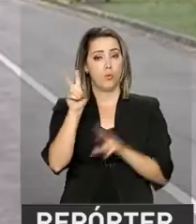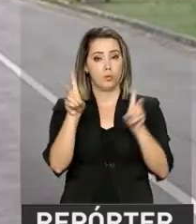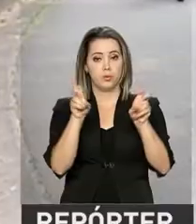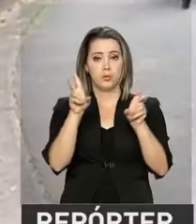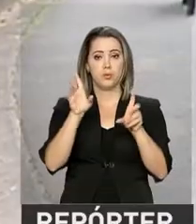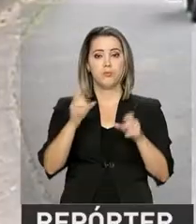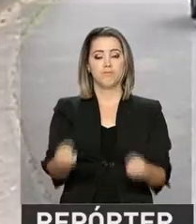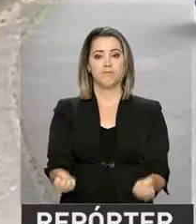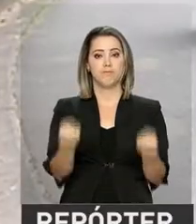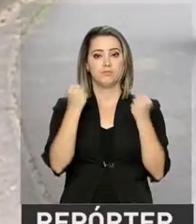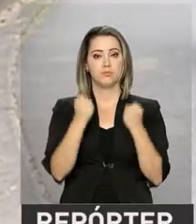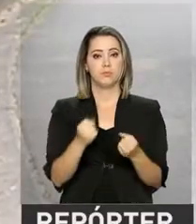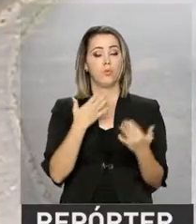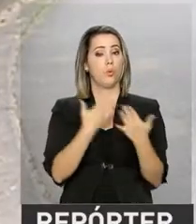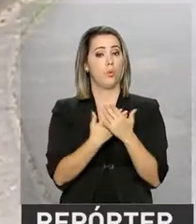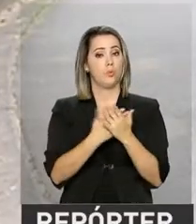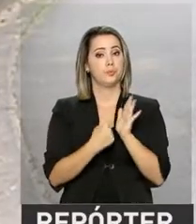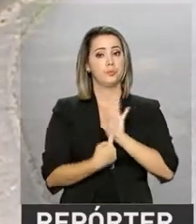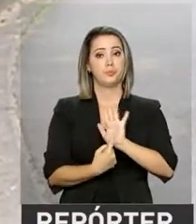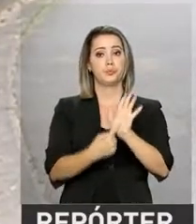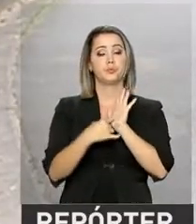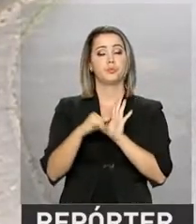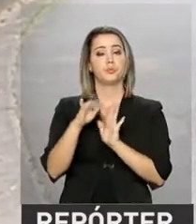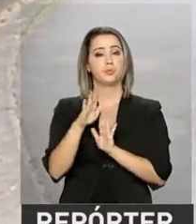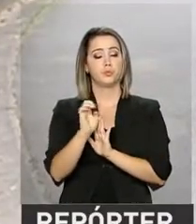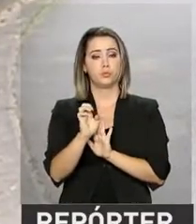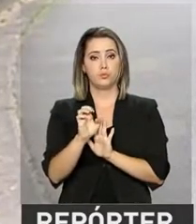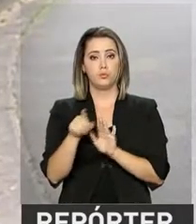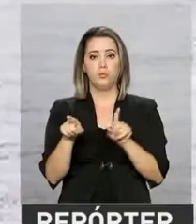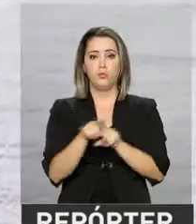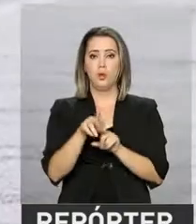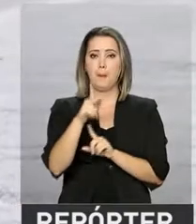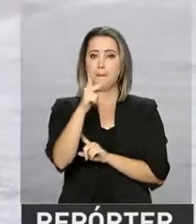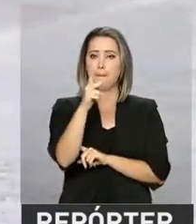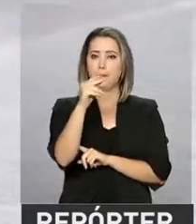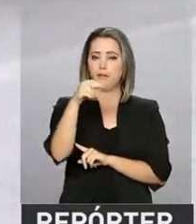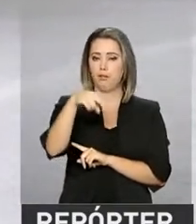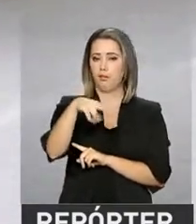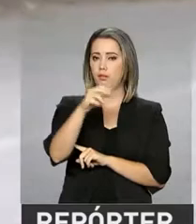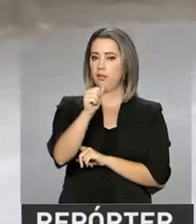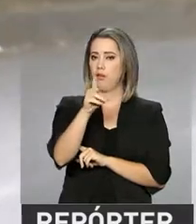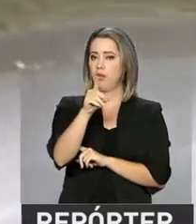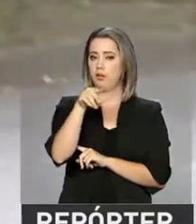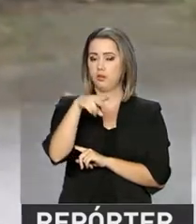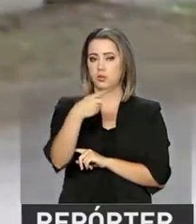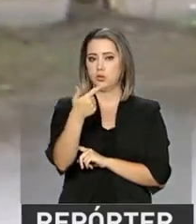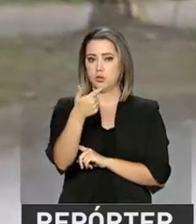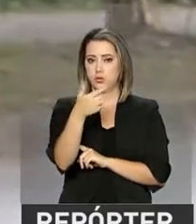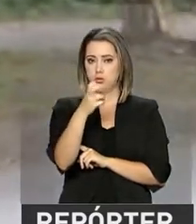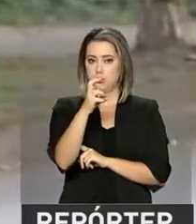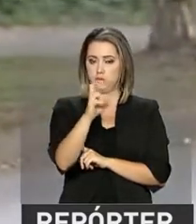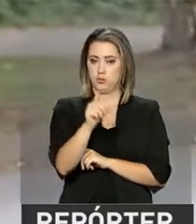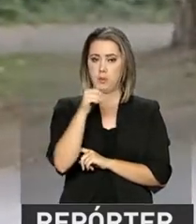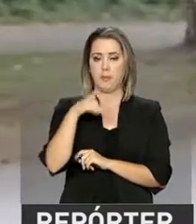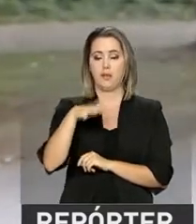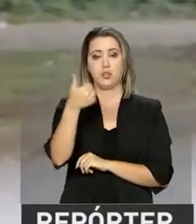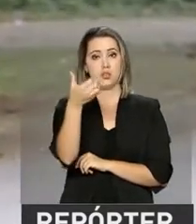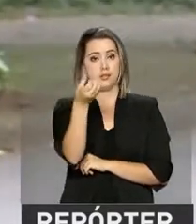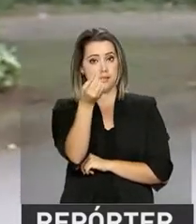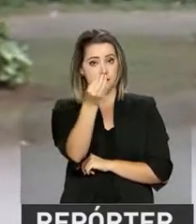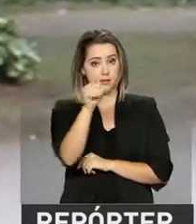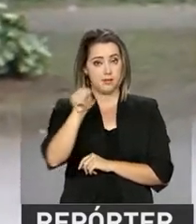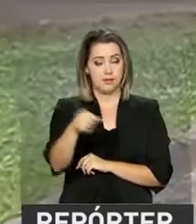o estudo faz parte da pesquisa por amostra de domicílios a pnad de 2015 mais de 160 mil pessoas